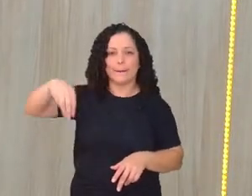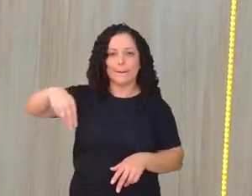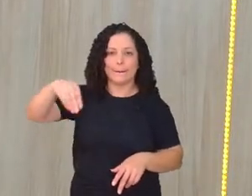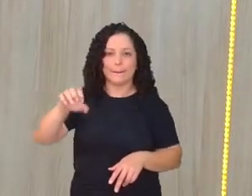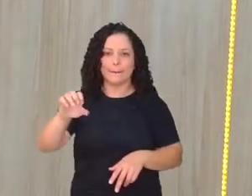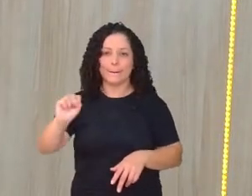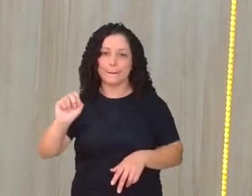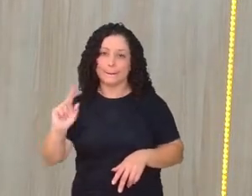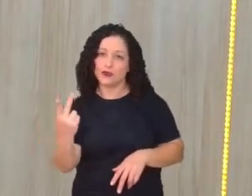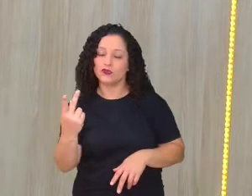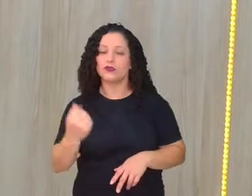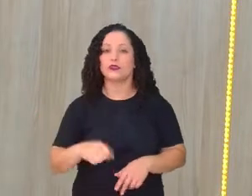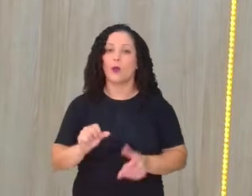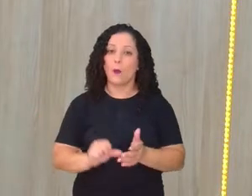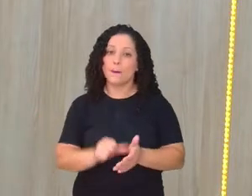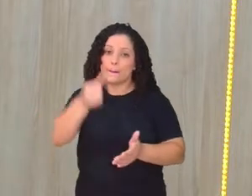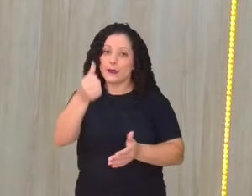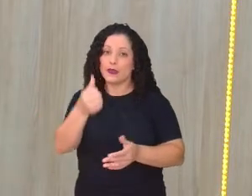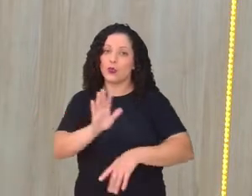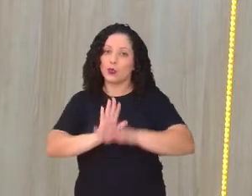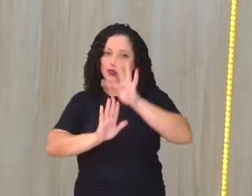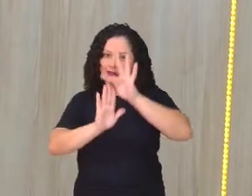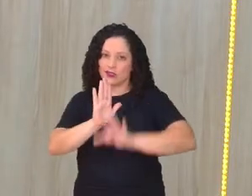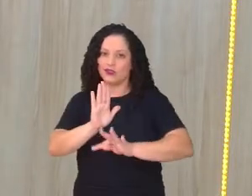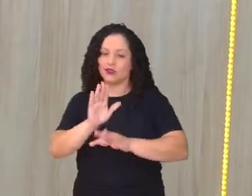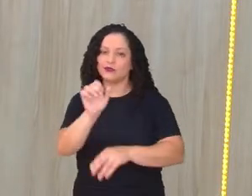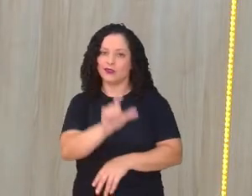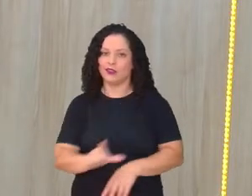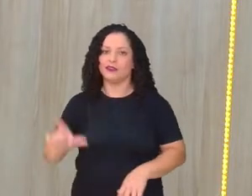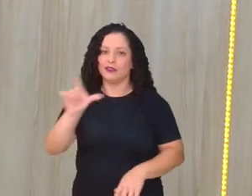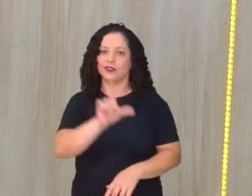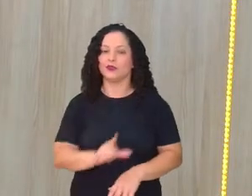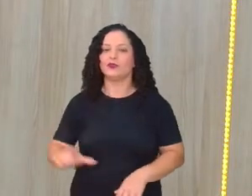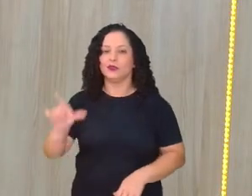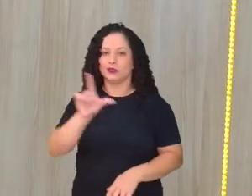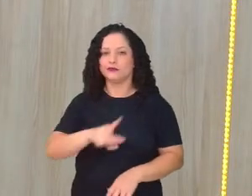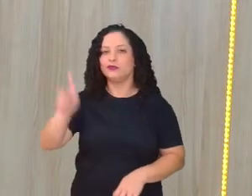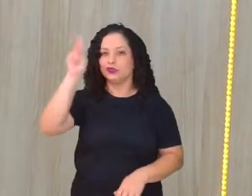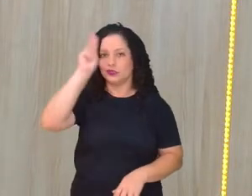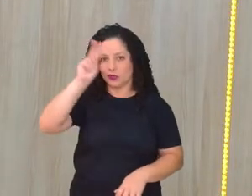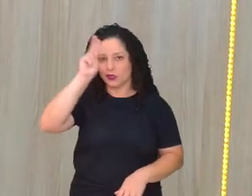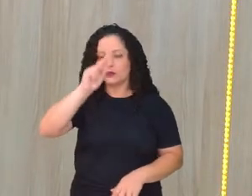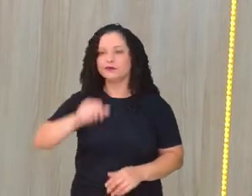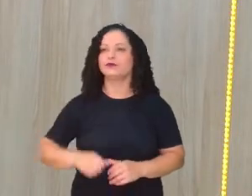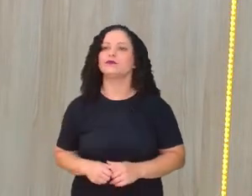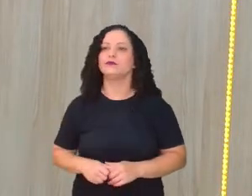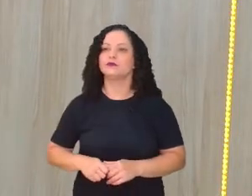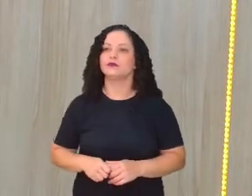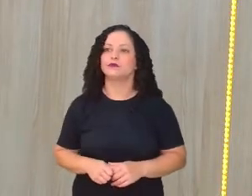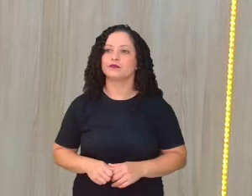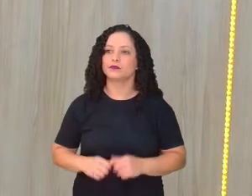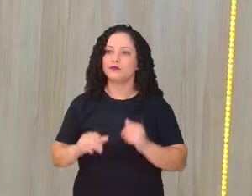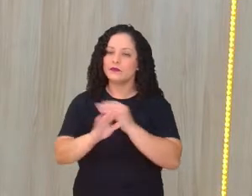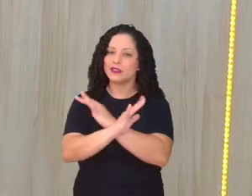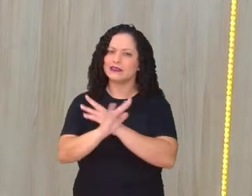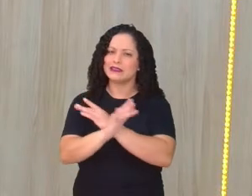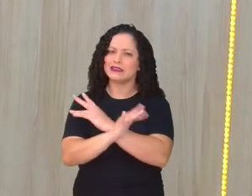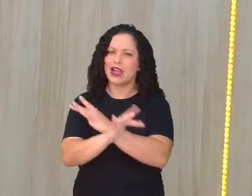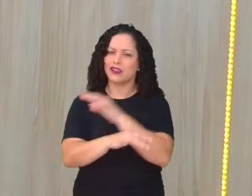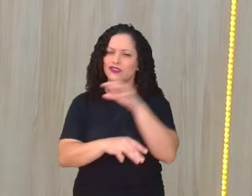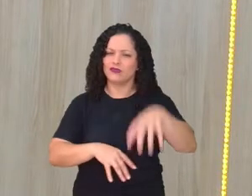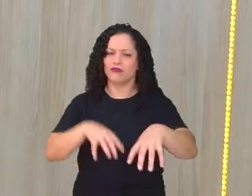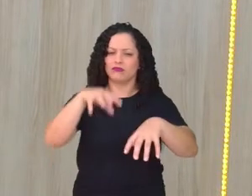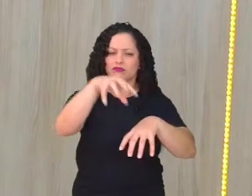primeiro texto, né, literário, né, da história. Aí vejam, as cidades-estados sumérias eram independentes em relação às